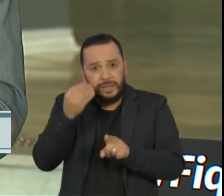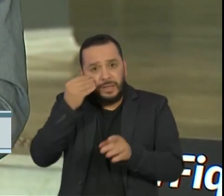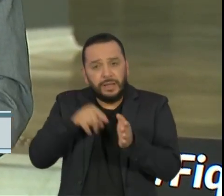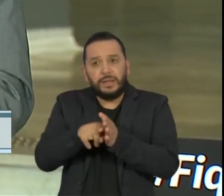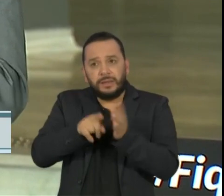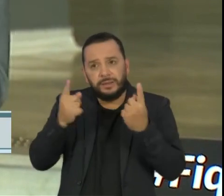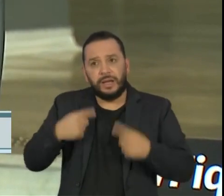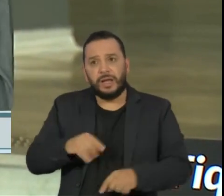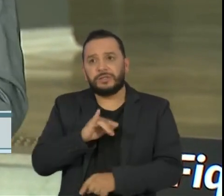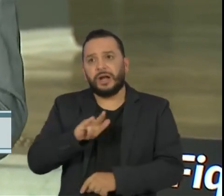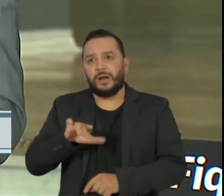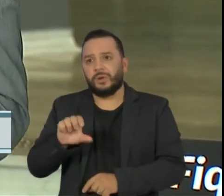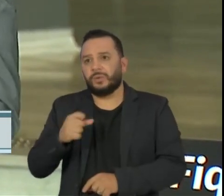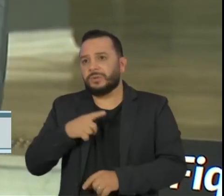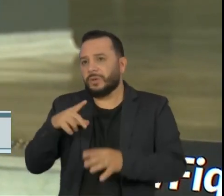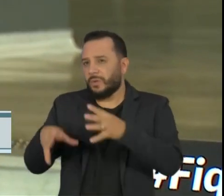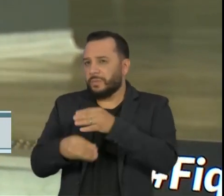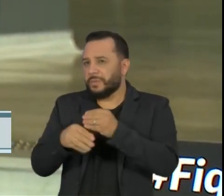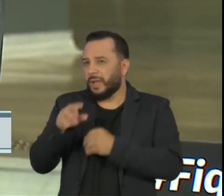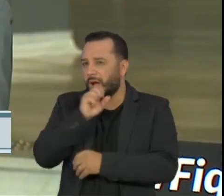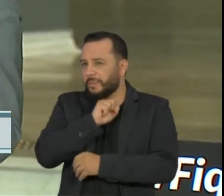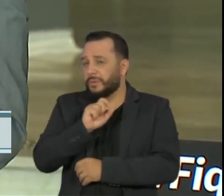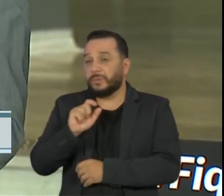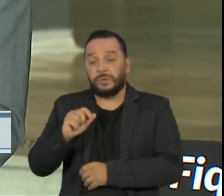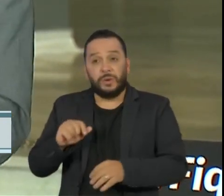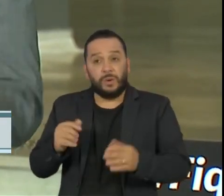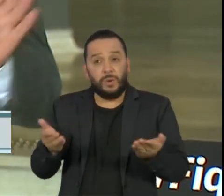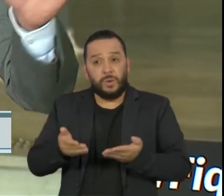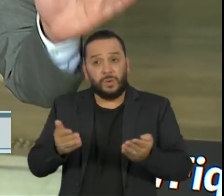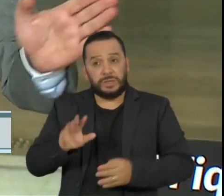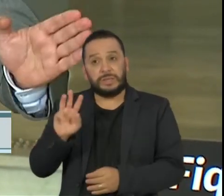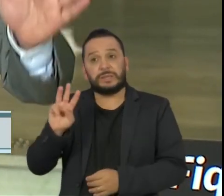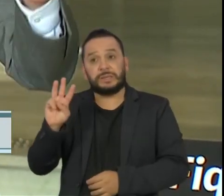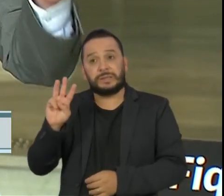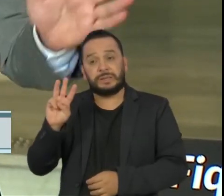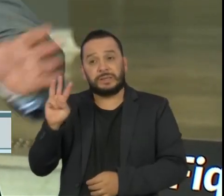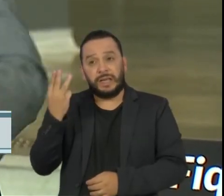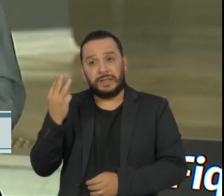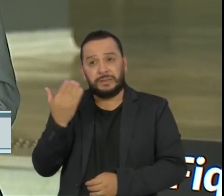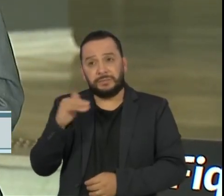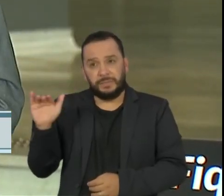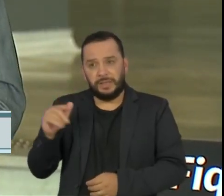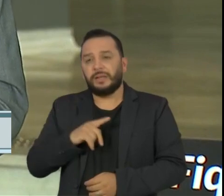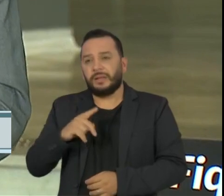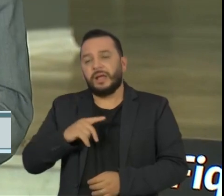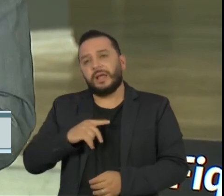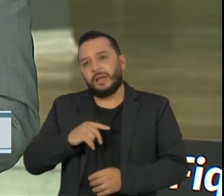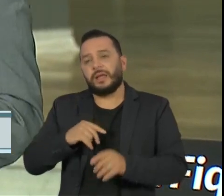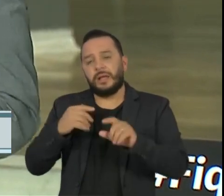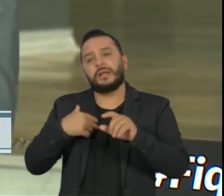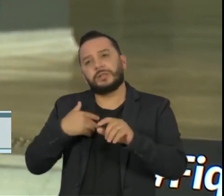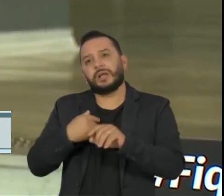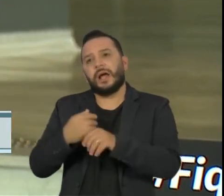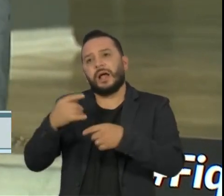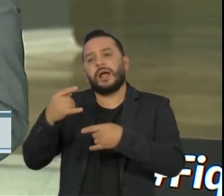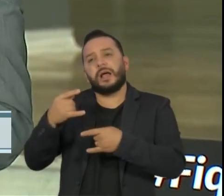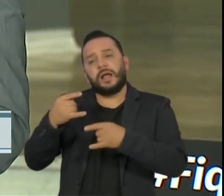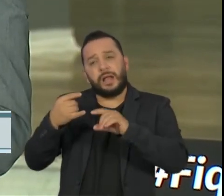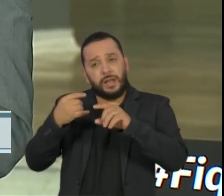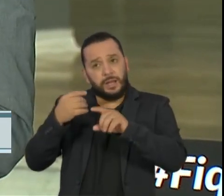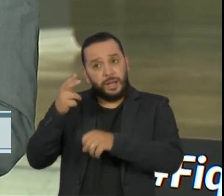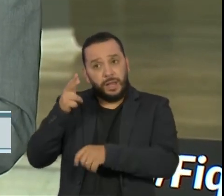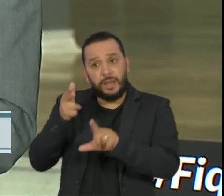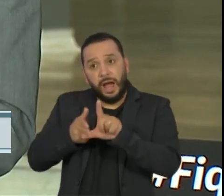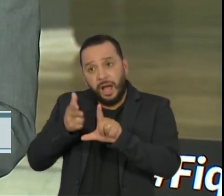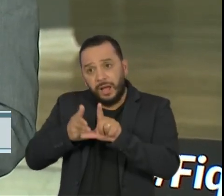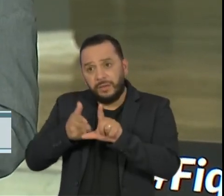vai falar, mas eu só ressalto, hoje nós vamos ter às 15h30 uma live, eu, a Patrícia e o doutor Paulo Menezes, para falar especificamente sobre